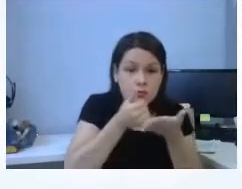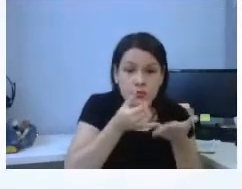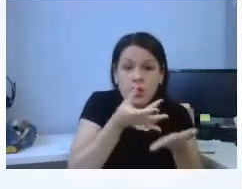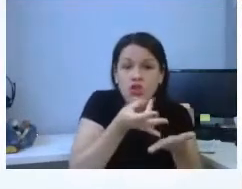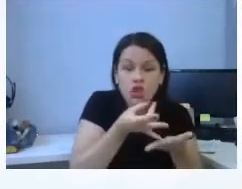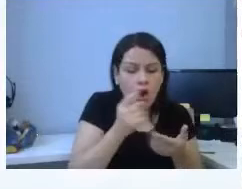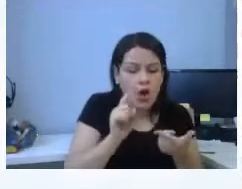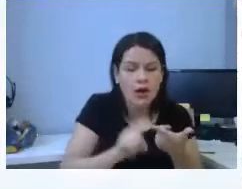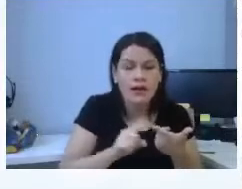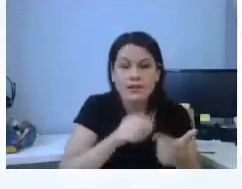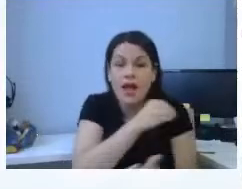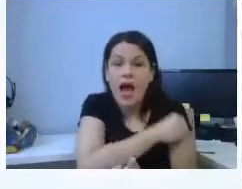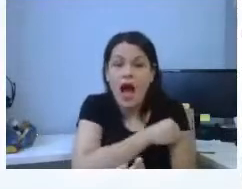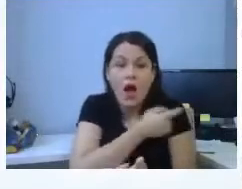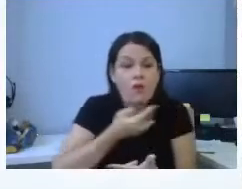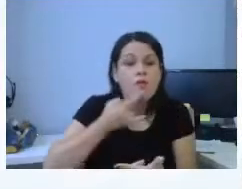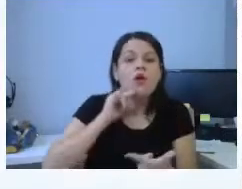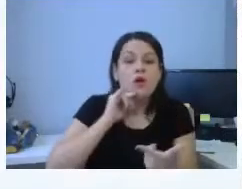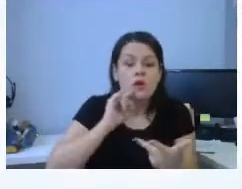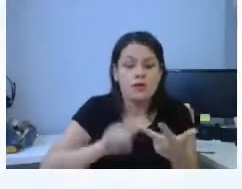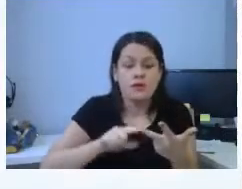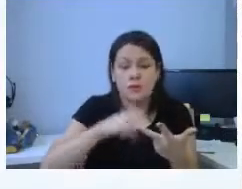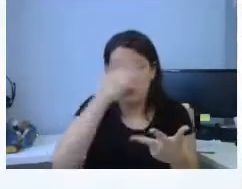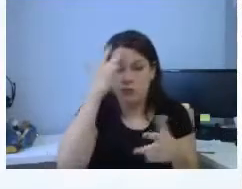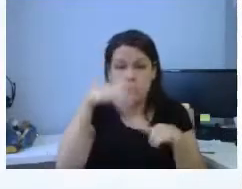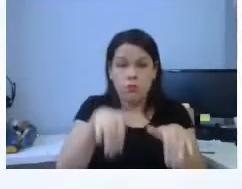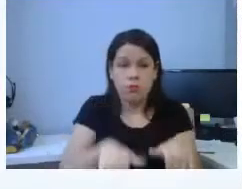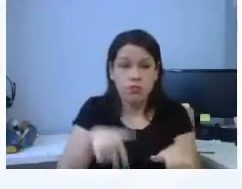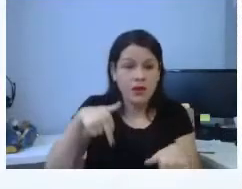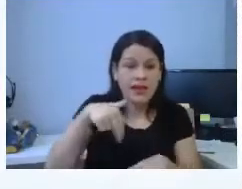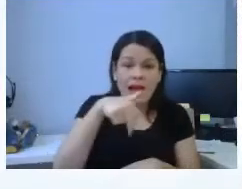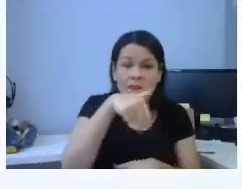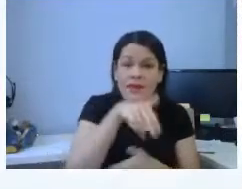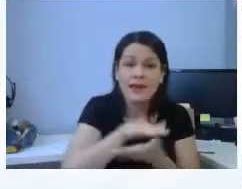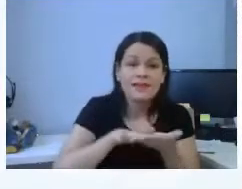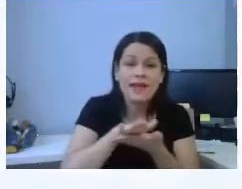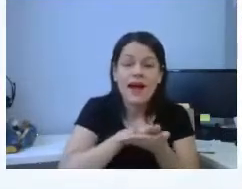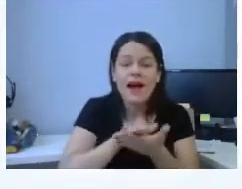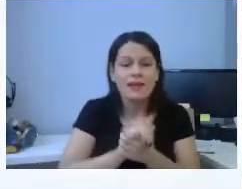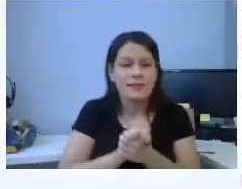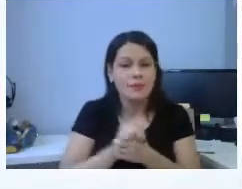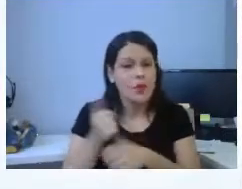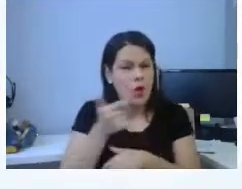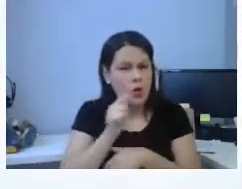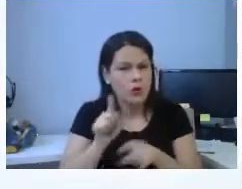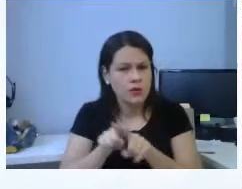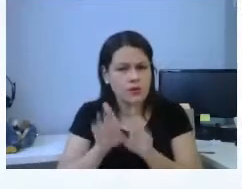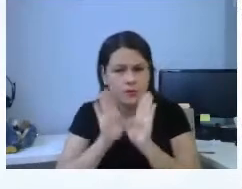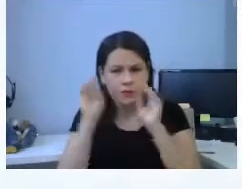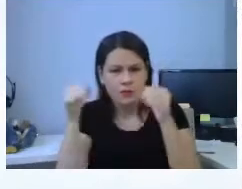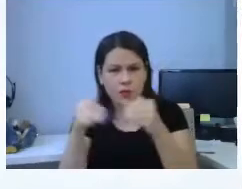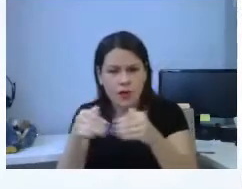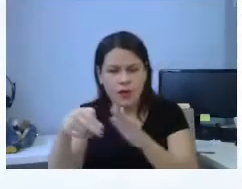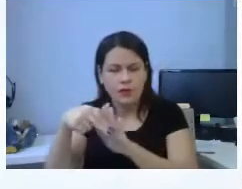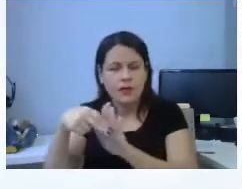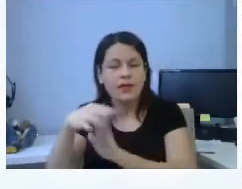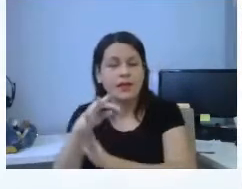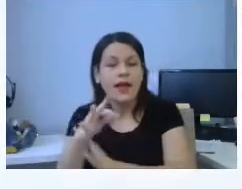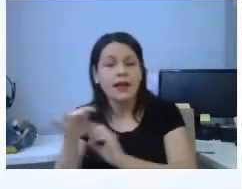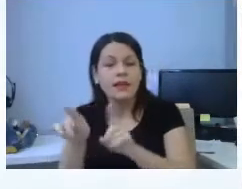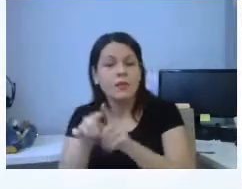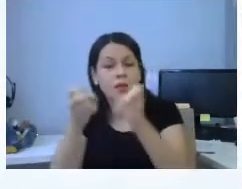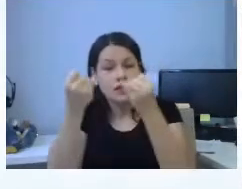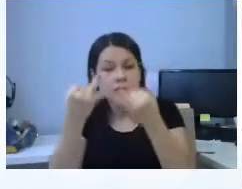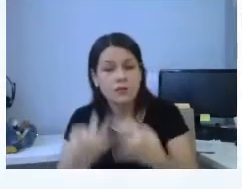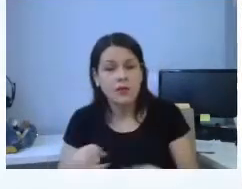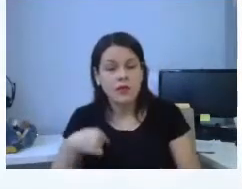um pouco mais prolongado. E uma coisa que é muito focada na nota técnica é a questão da ergonomia, né, e